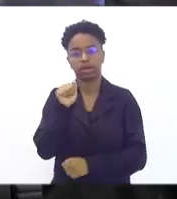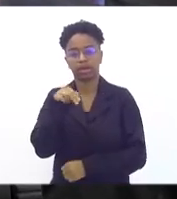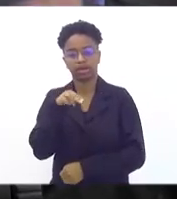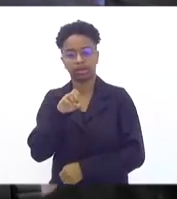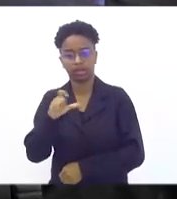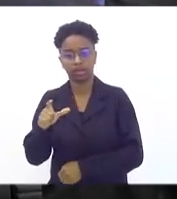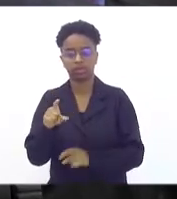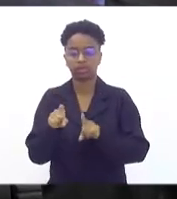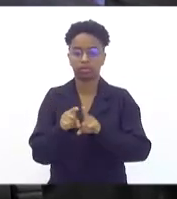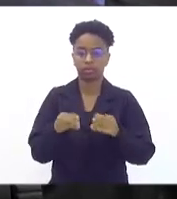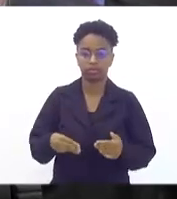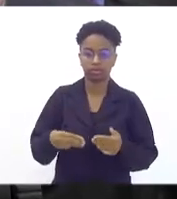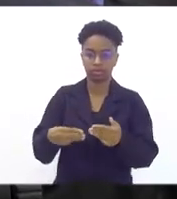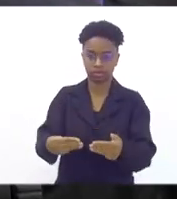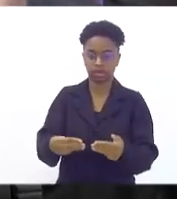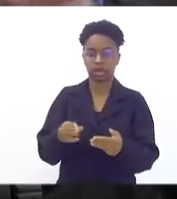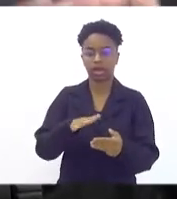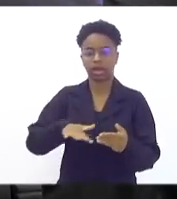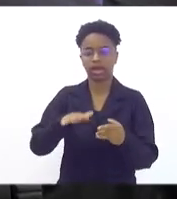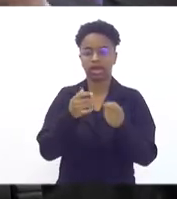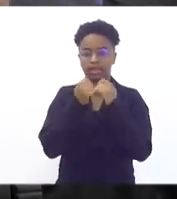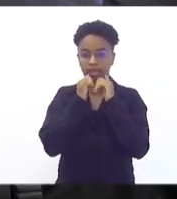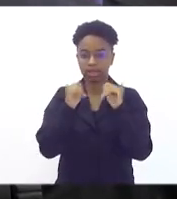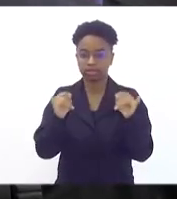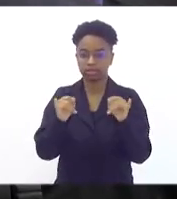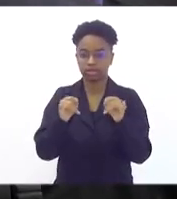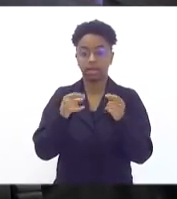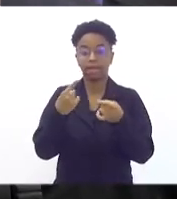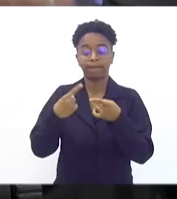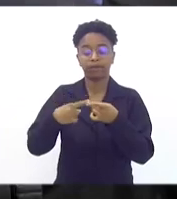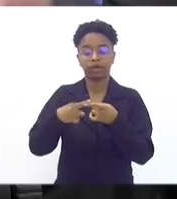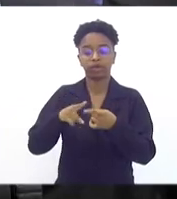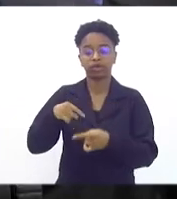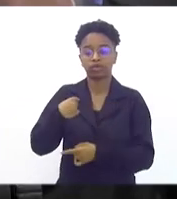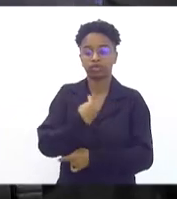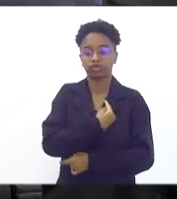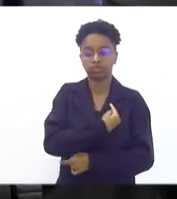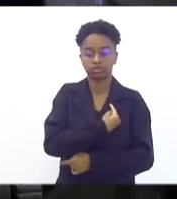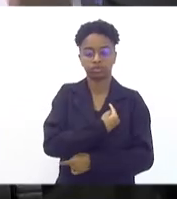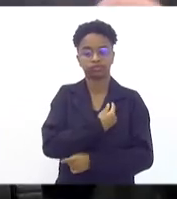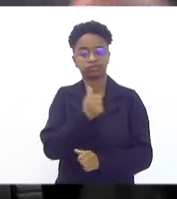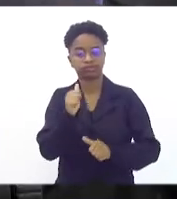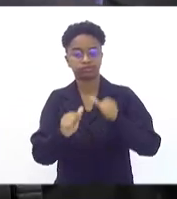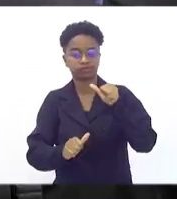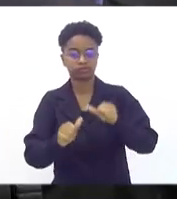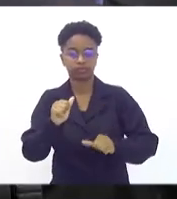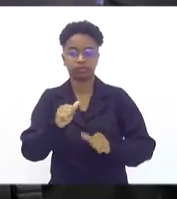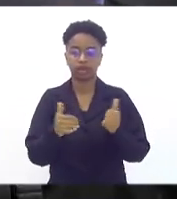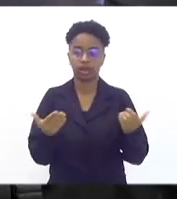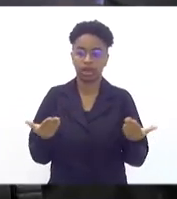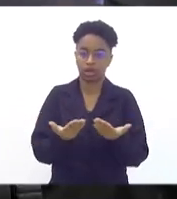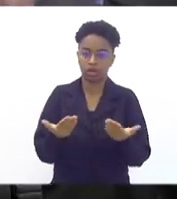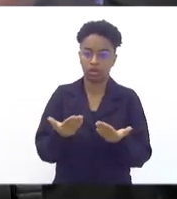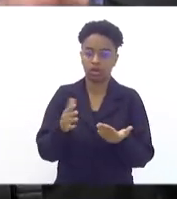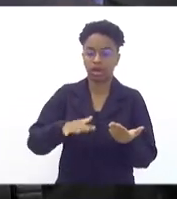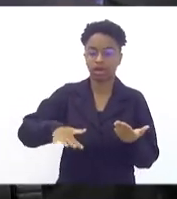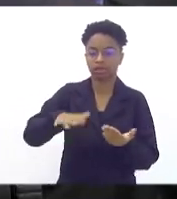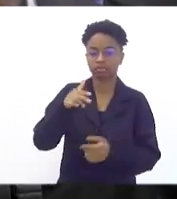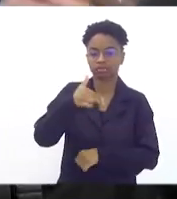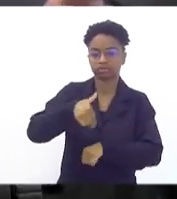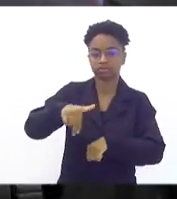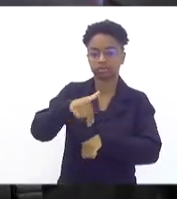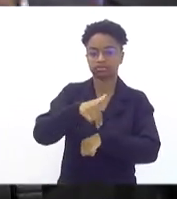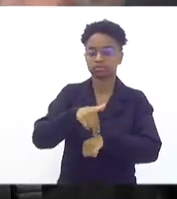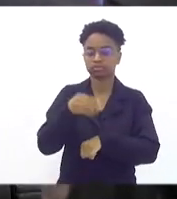energédia Exatamente porque nós estamos em fase de avaliação no cenário nacional para